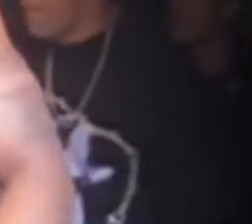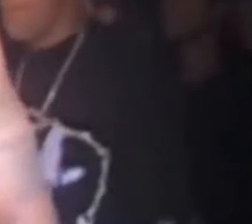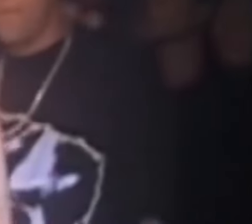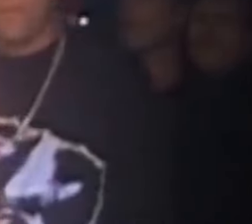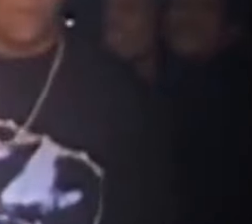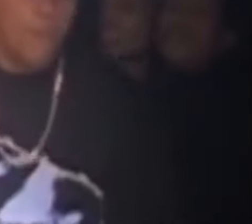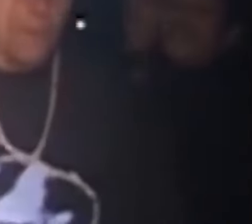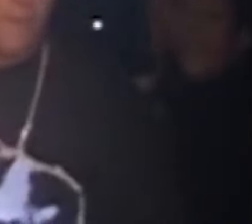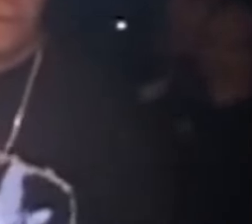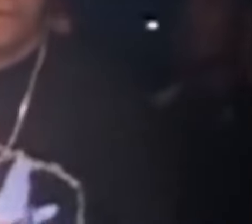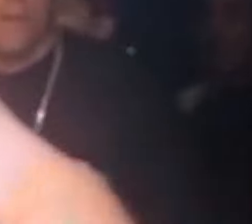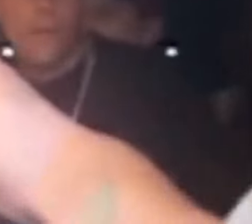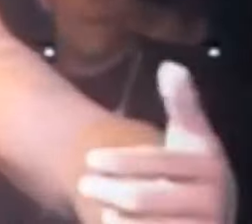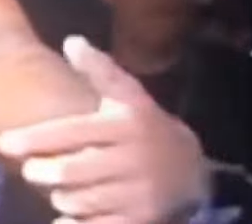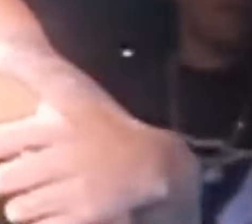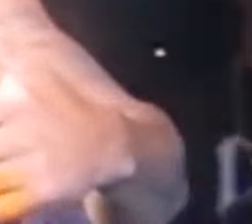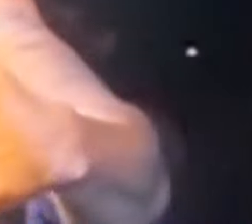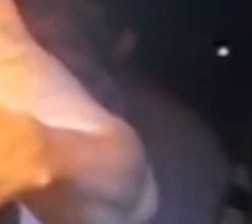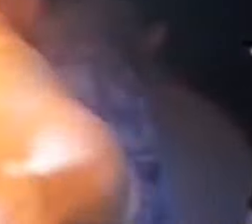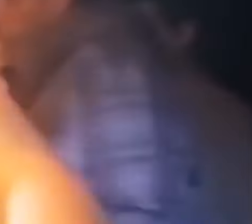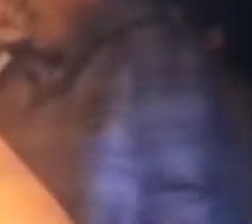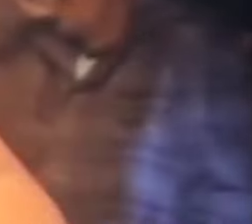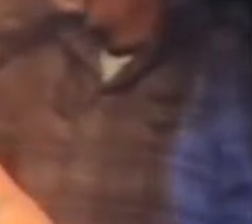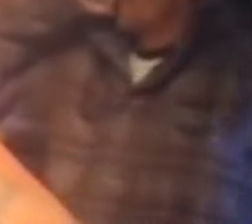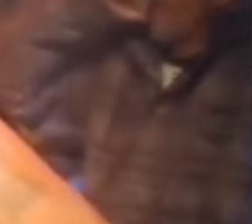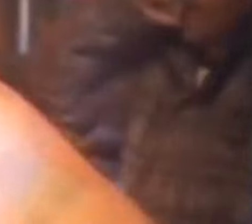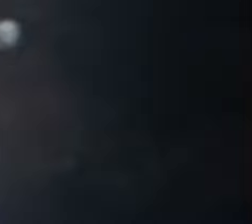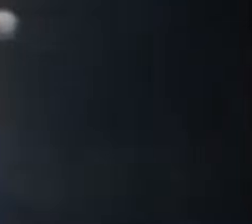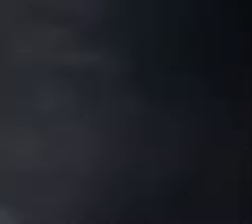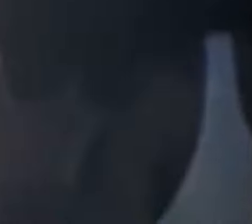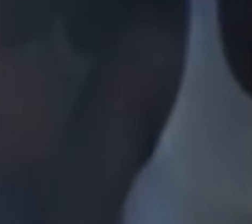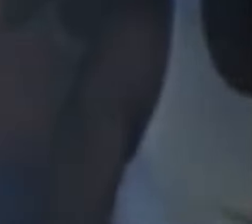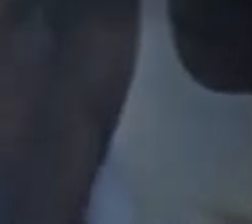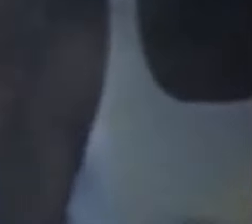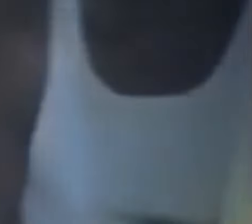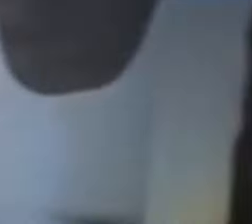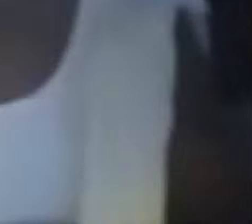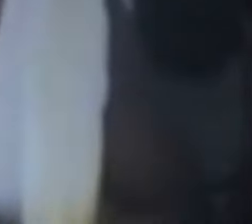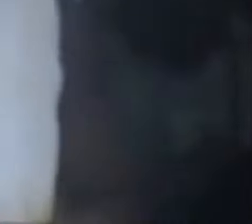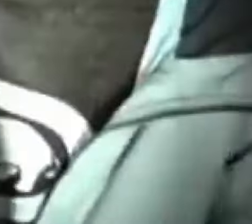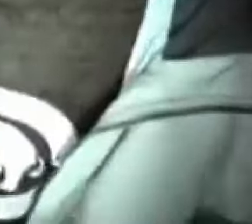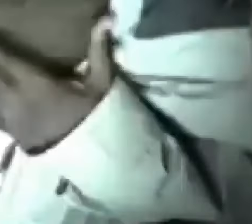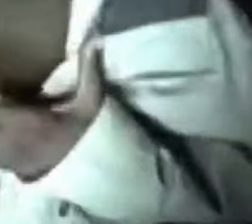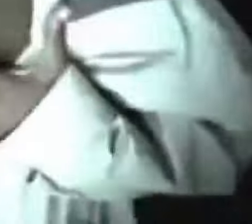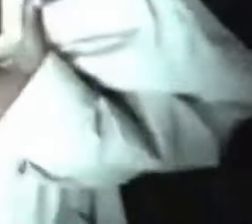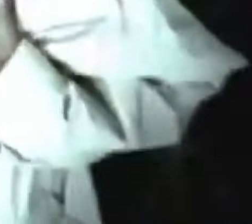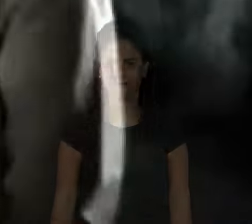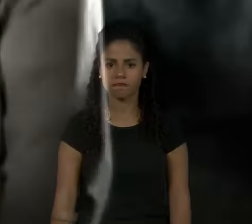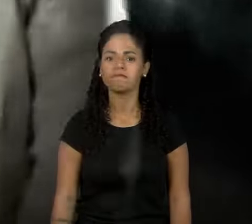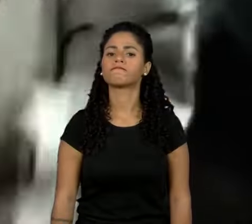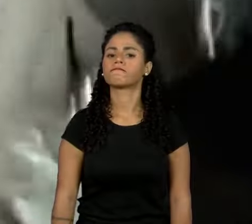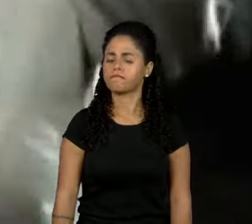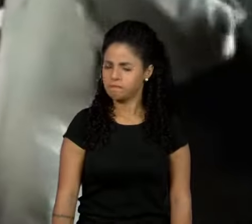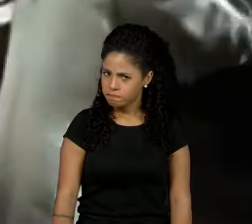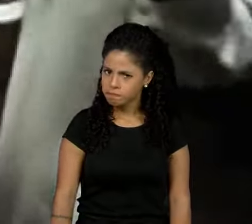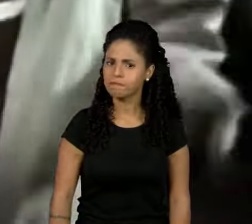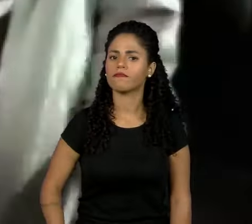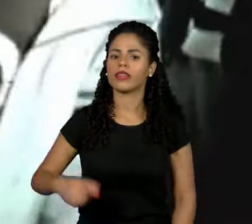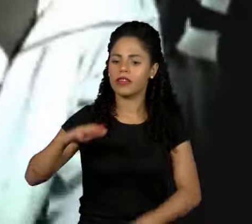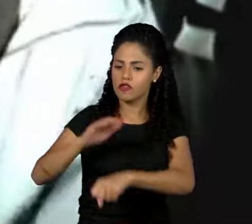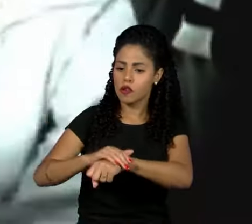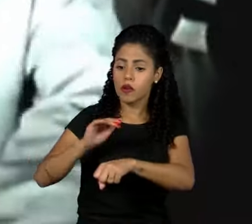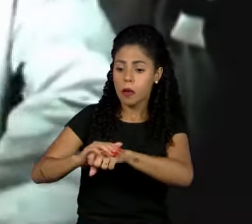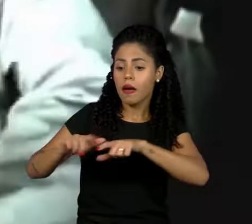Uau! Sex machine, o orgulho botou poder para o povo preto que está no seu povo. O fato da gente ter políticas